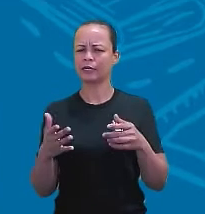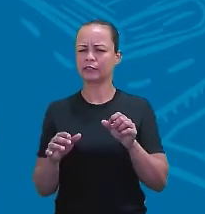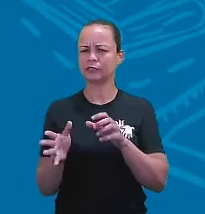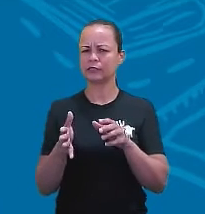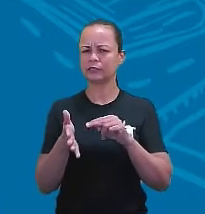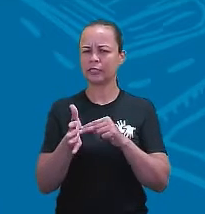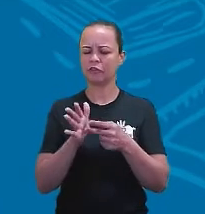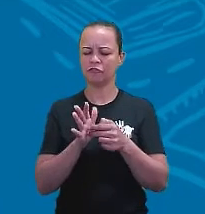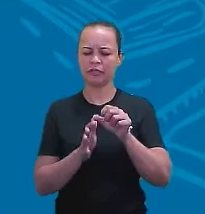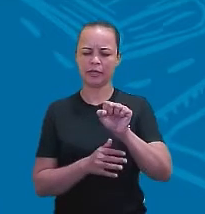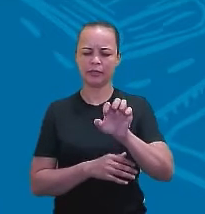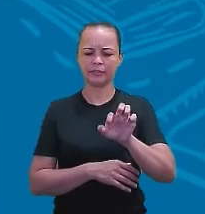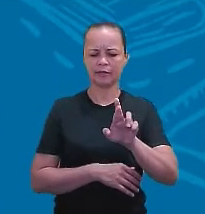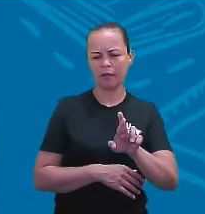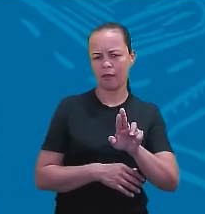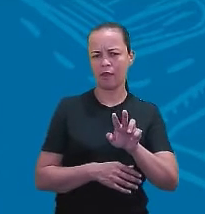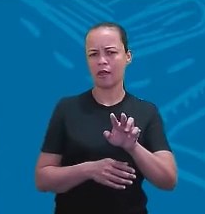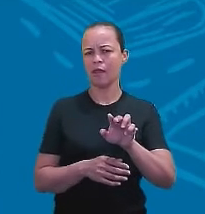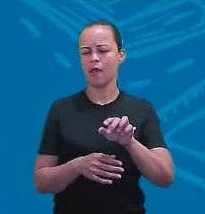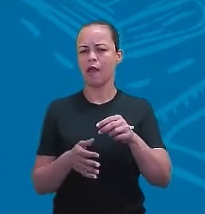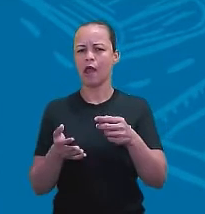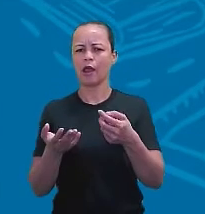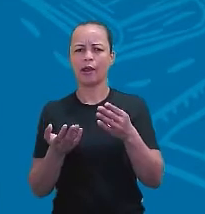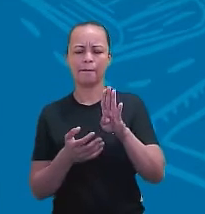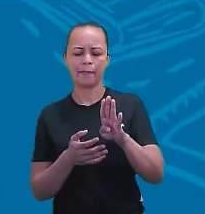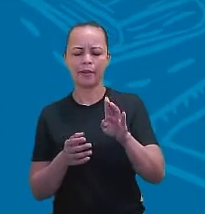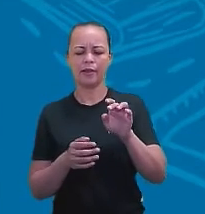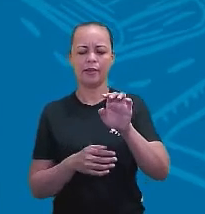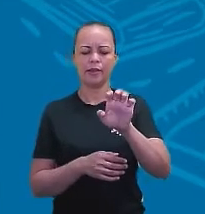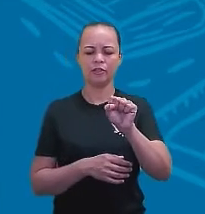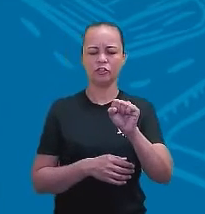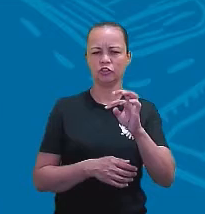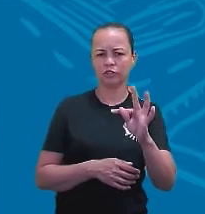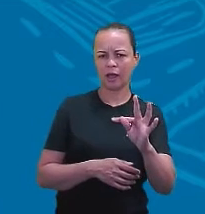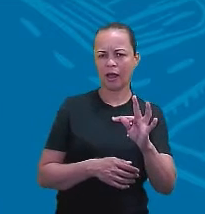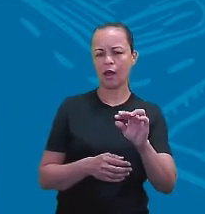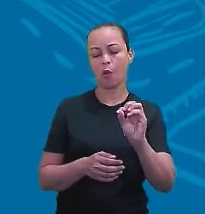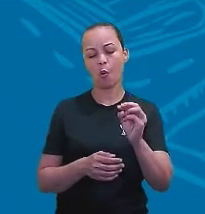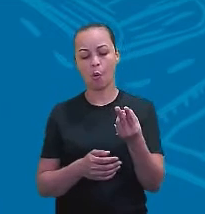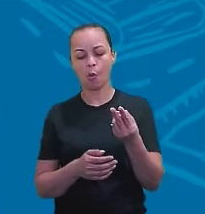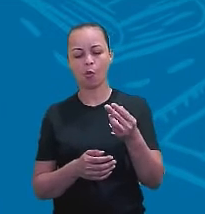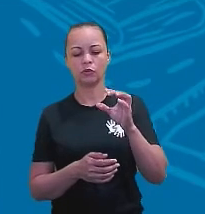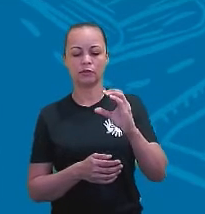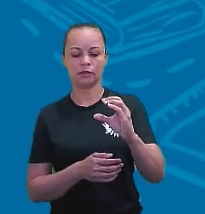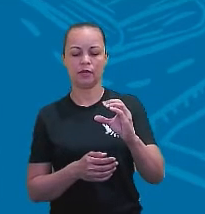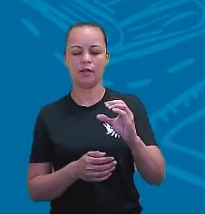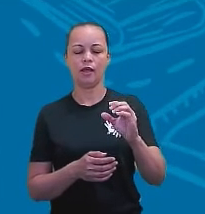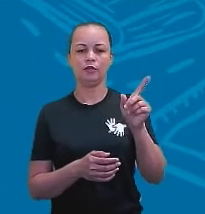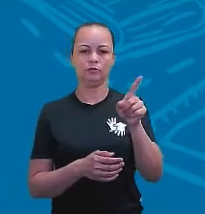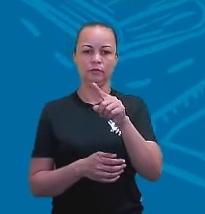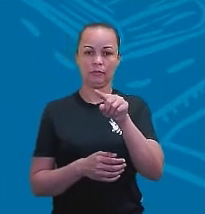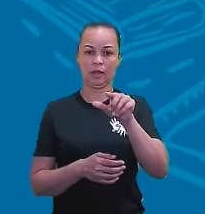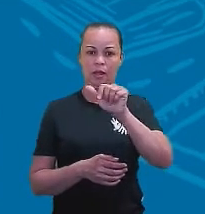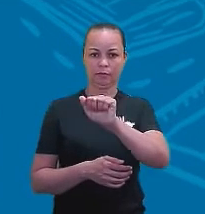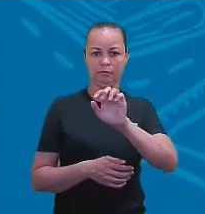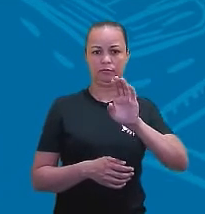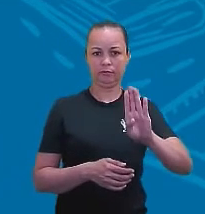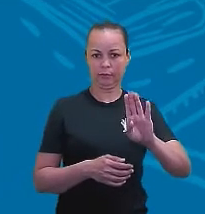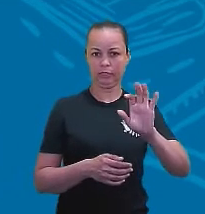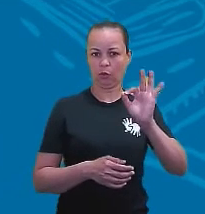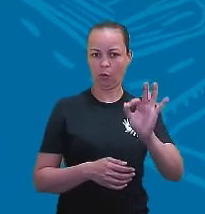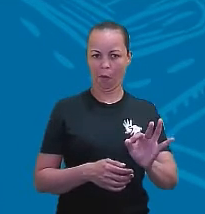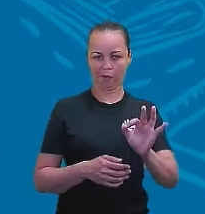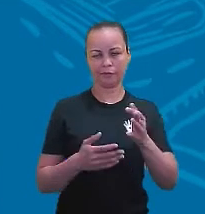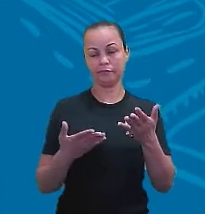ser? Ele é estar? Ou as alternativas A e B estão corretas? Então, vê aí. Já na